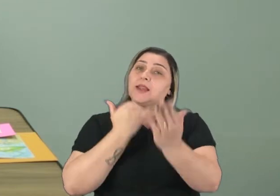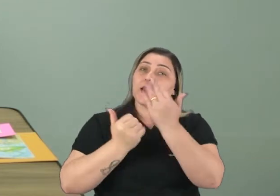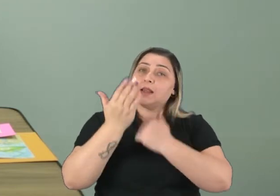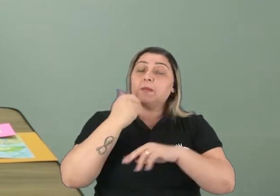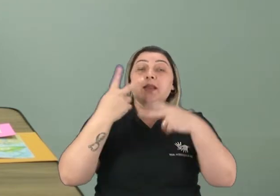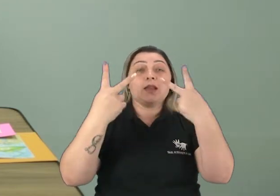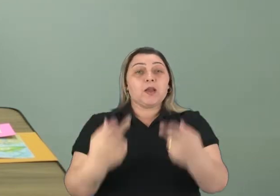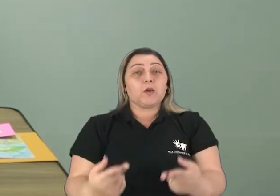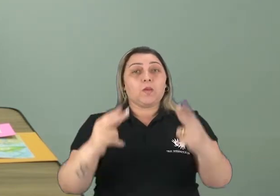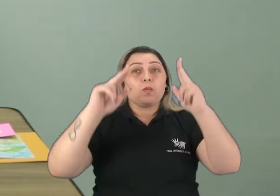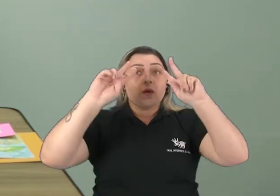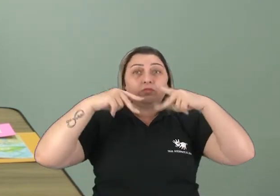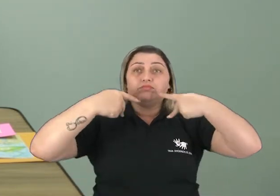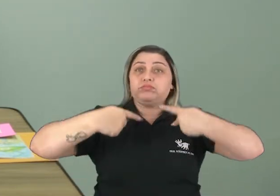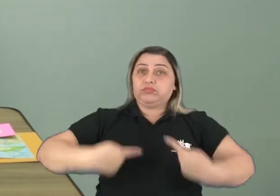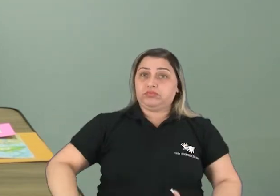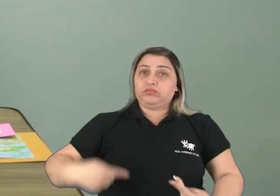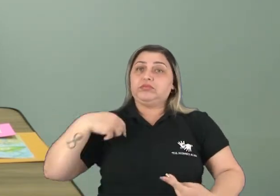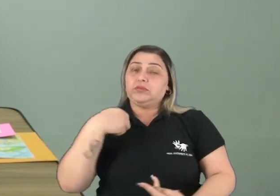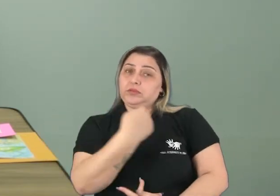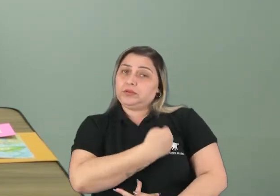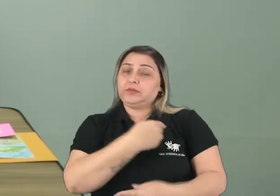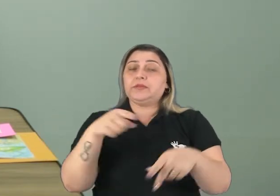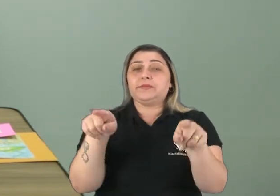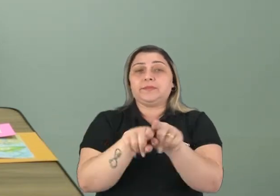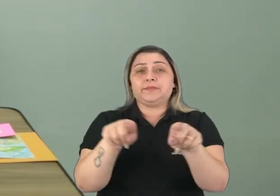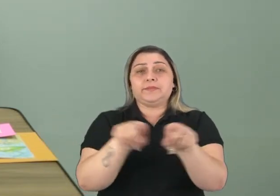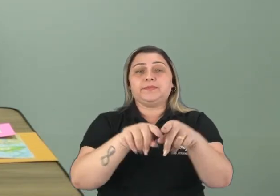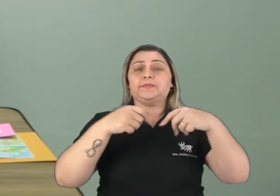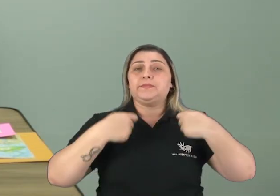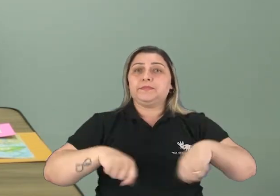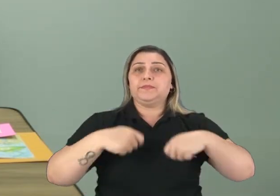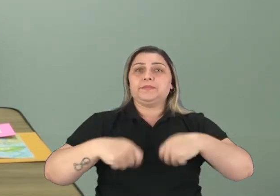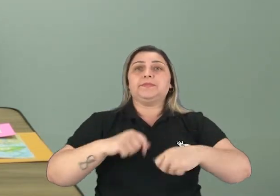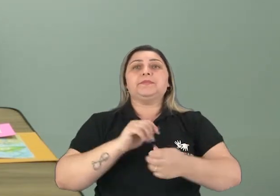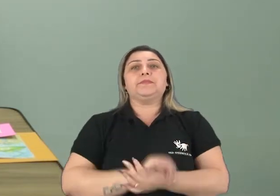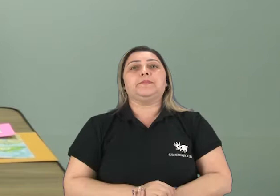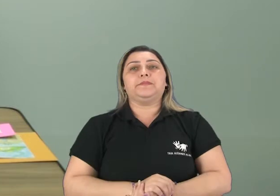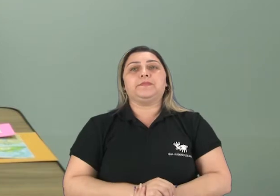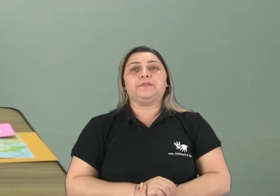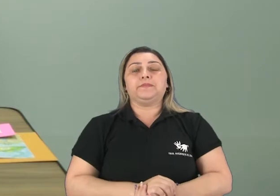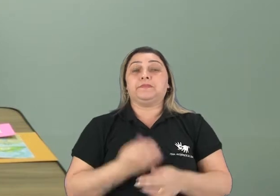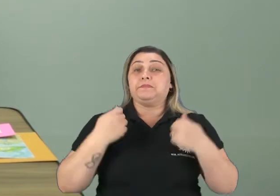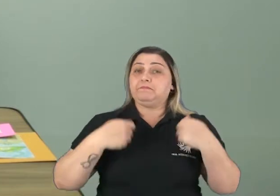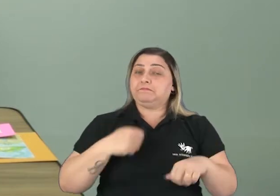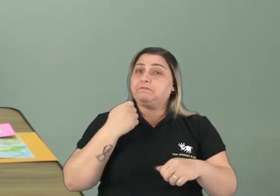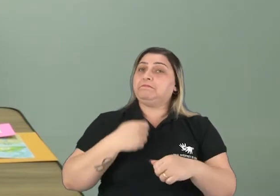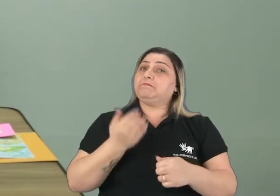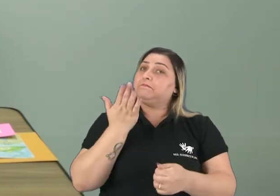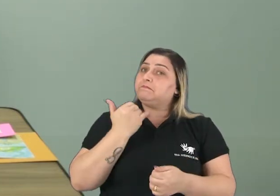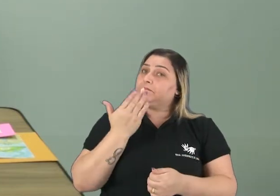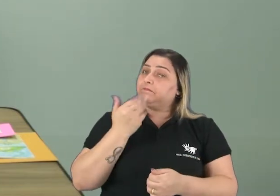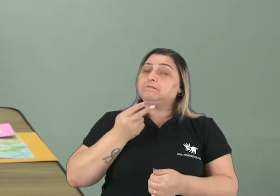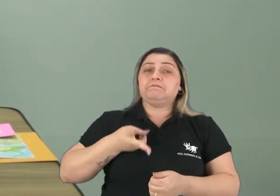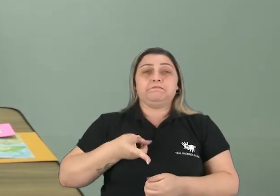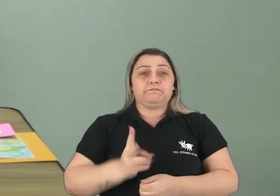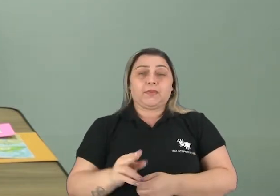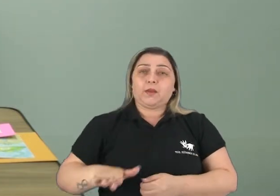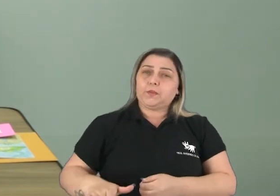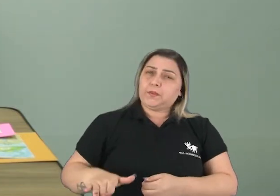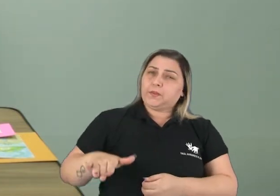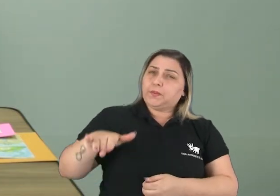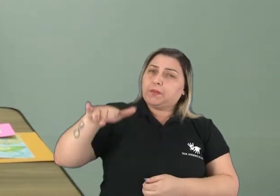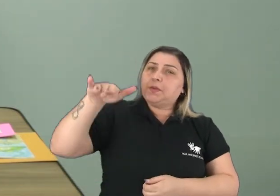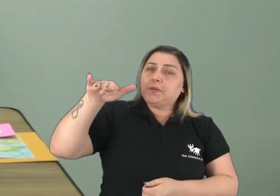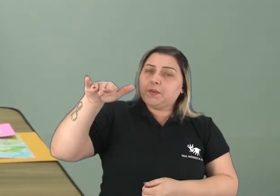alimento, assim como nós. Nós também precisamos de alimentos. Precisamos nos alimentar para continuar crescendo